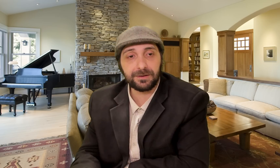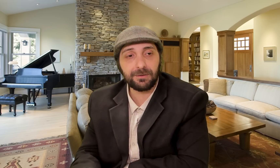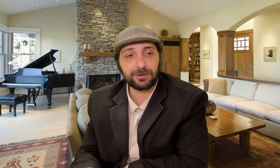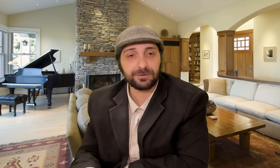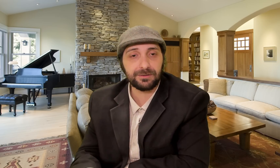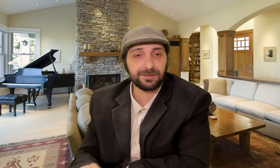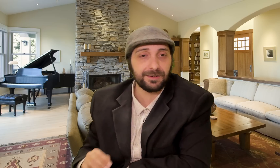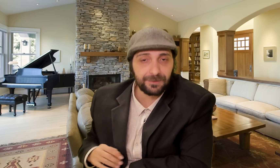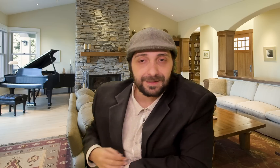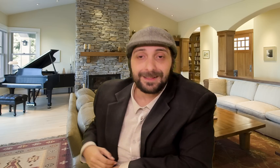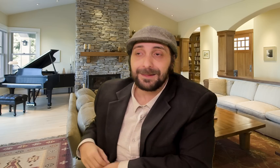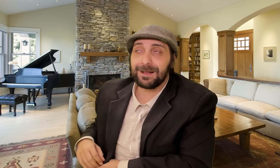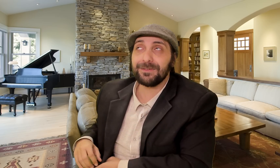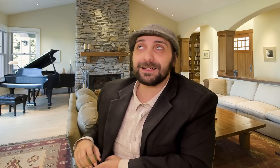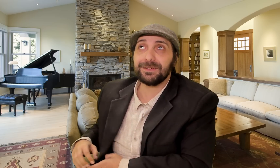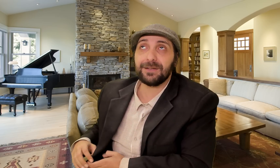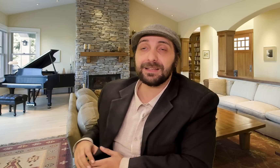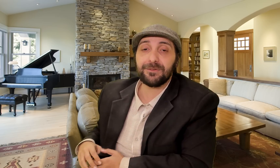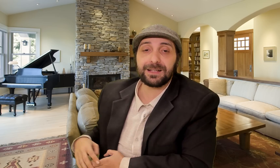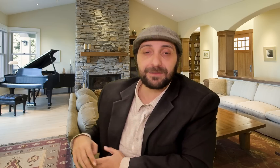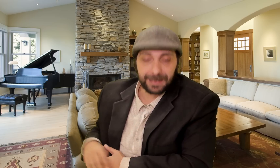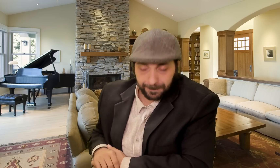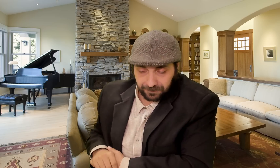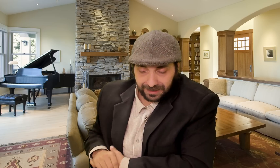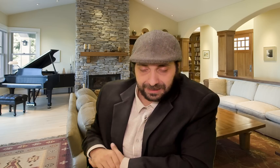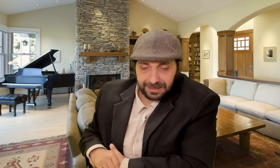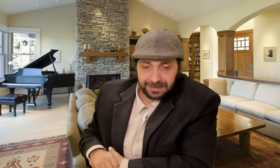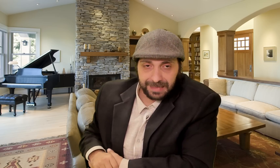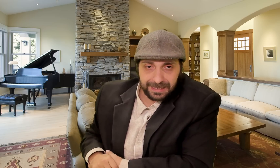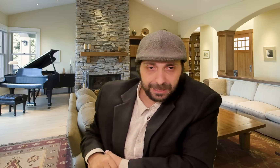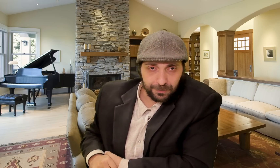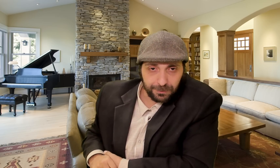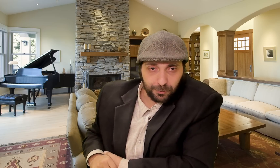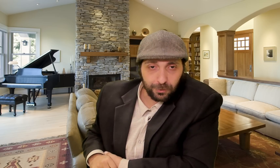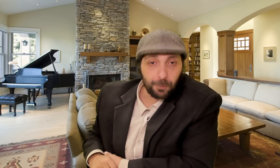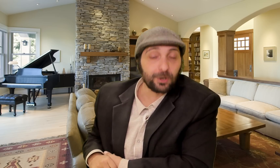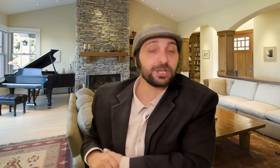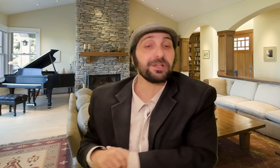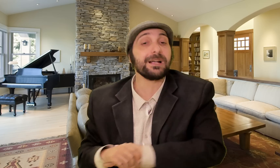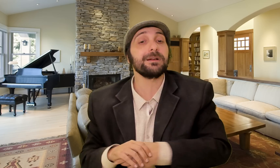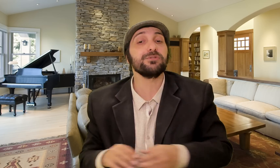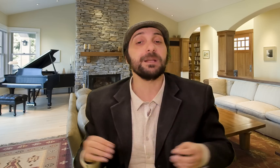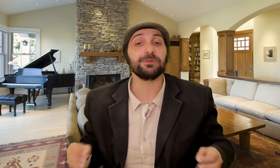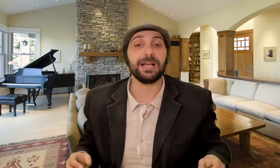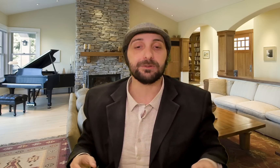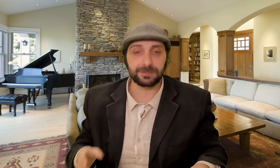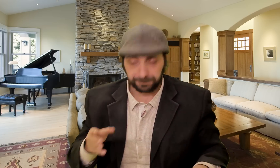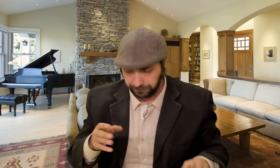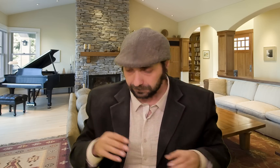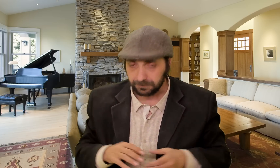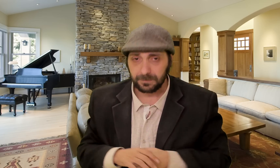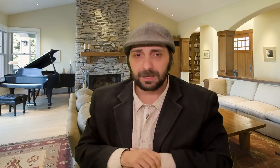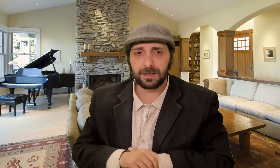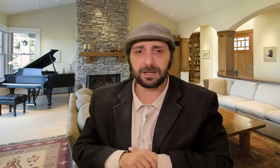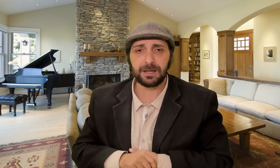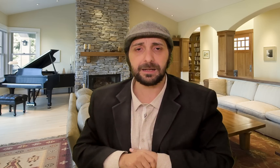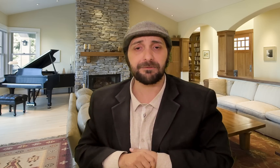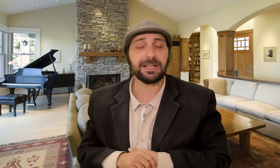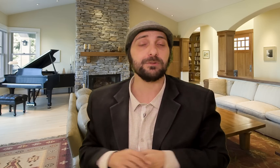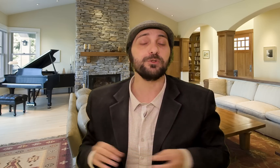vai ferver eu acho né Não sei não mas vem cá vem cá vem cá vem cá vem cá tá ligado meu amigo porque o projeto da Câmara dos Deputados